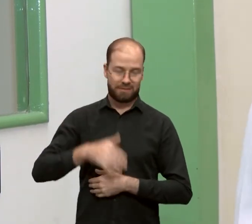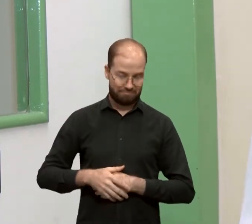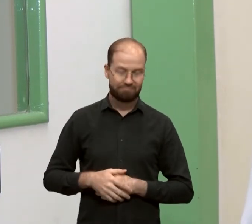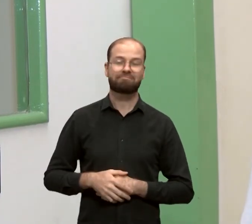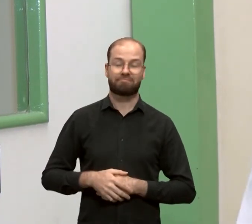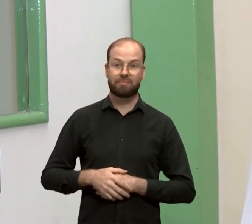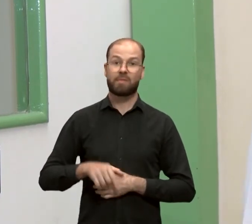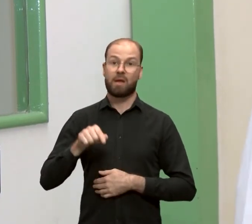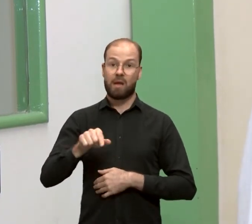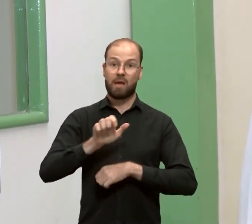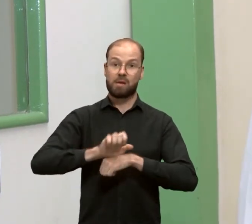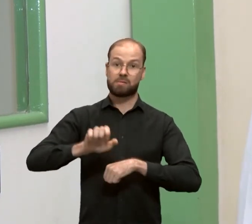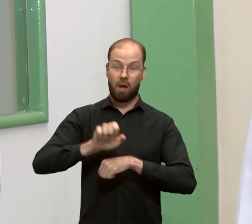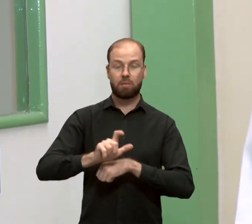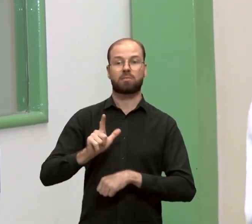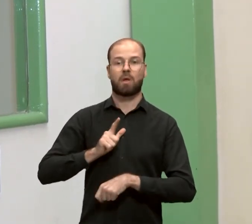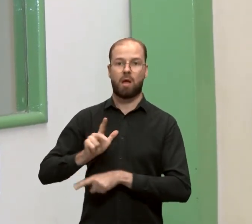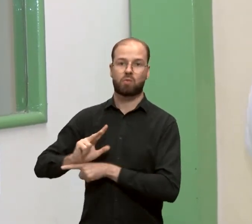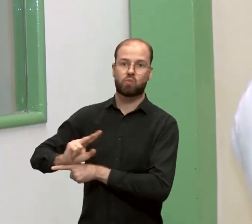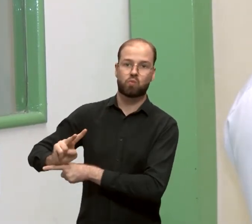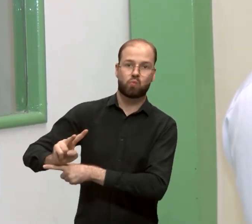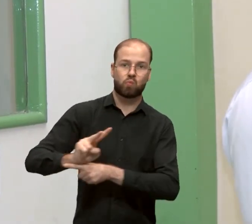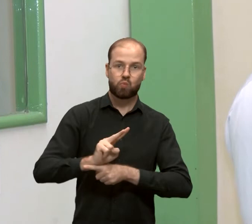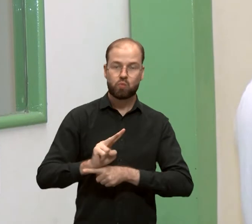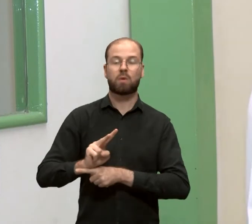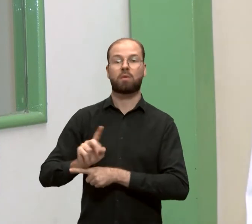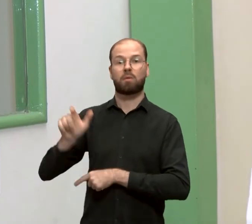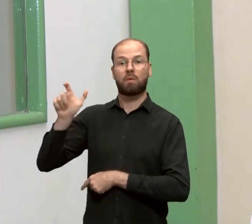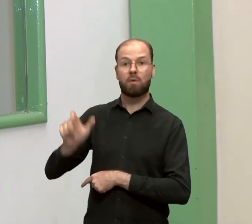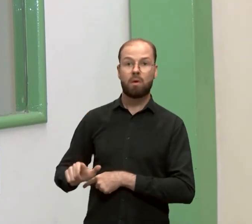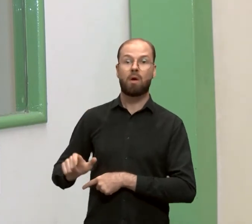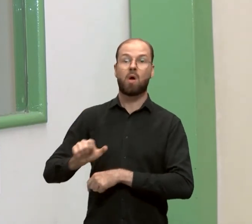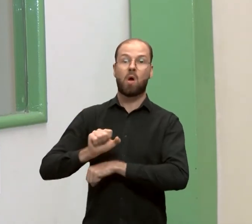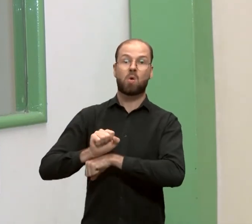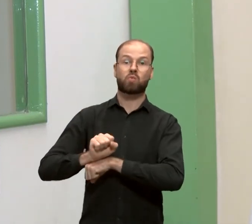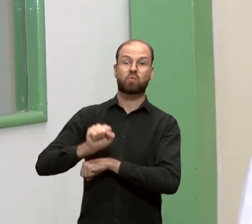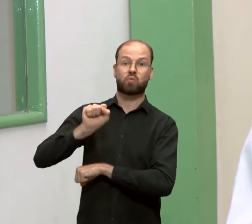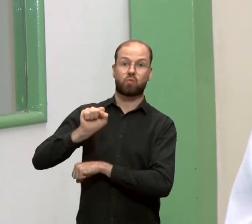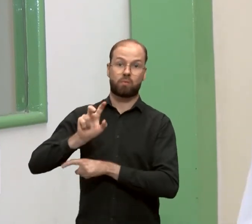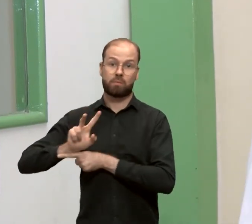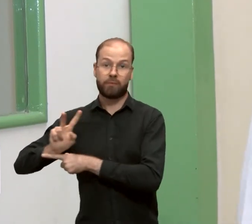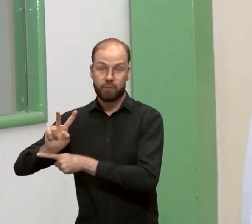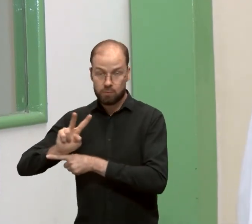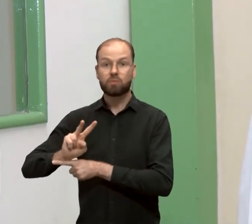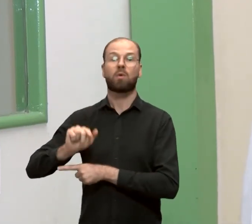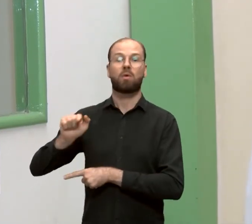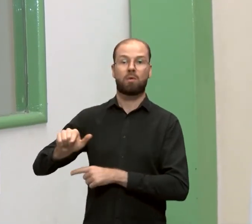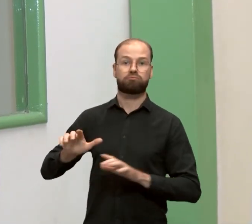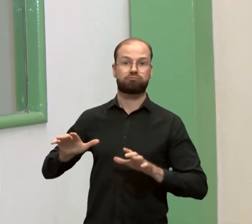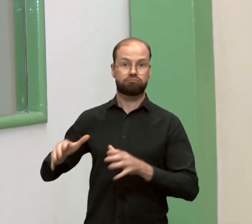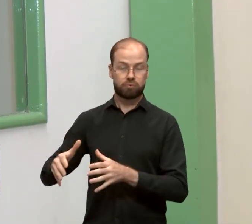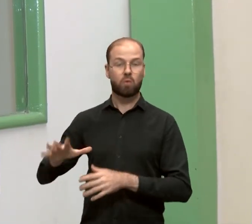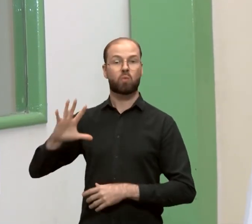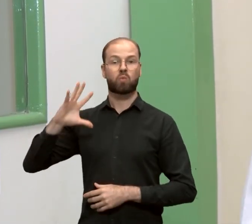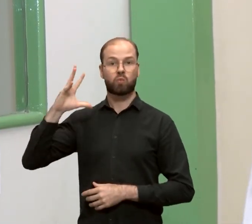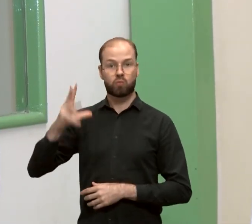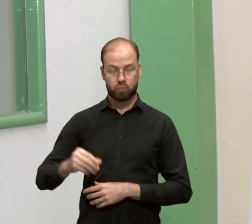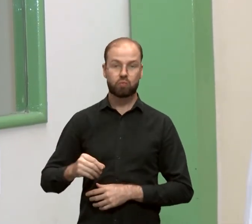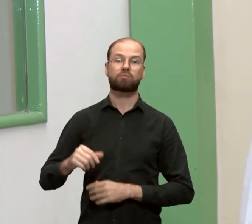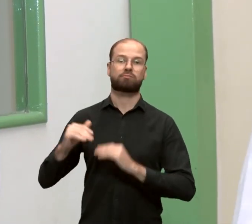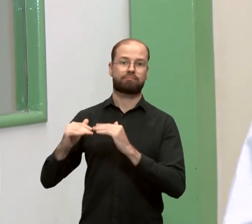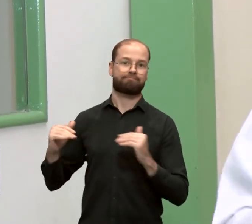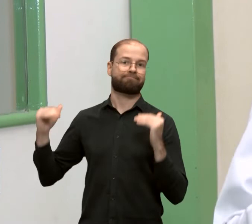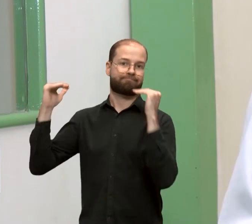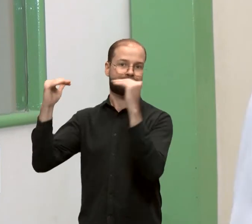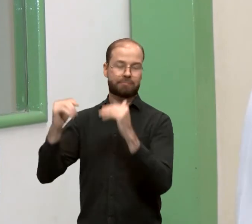ele é supervisionado, então, tanto pelos supervisores das próprias seções, que são todos profissionais de nível superior, como